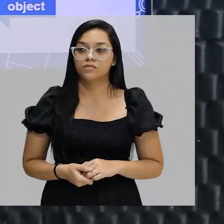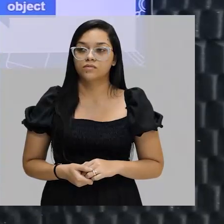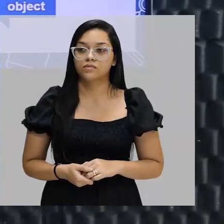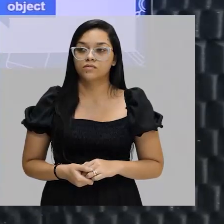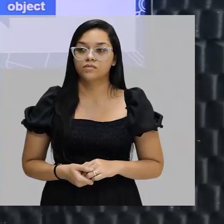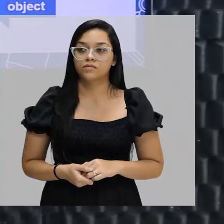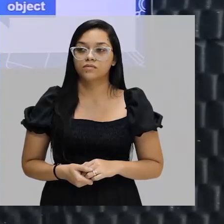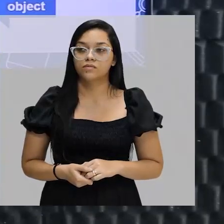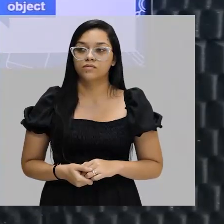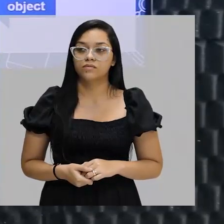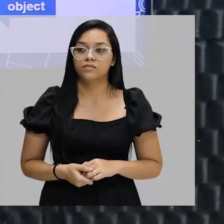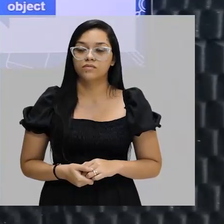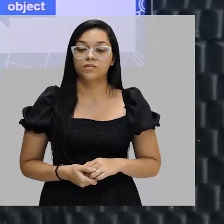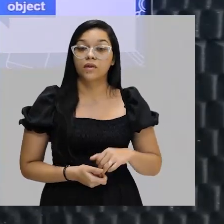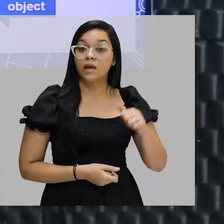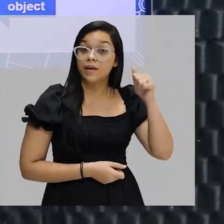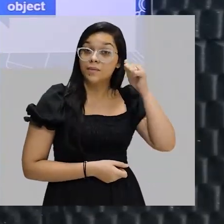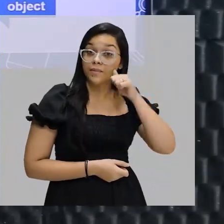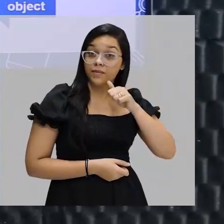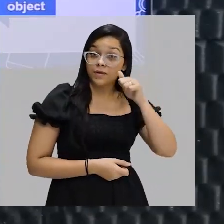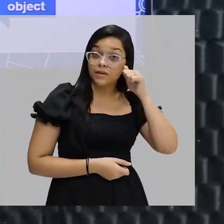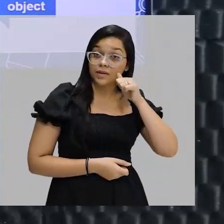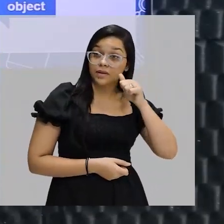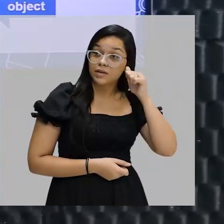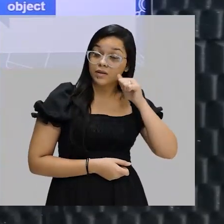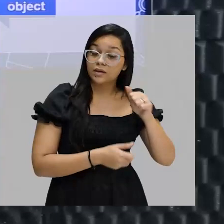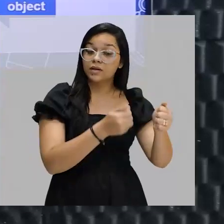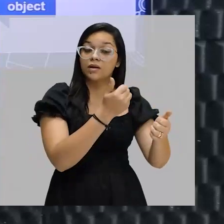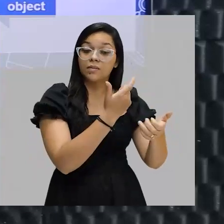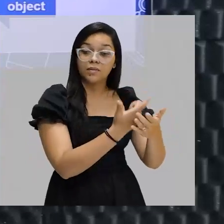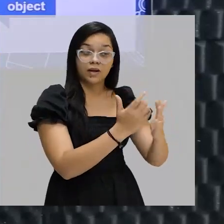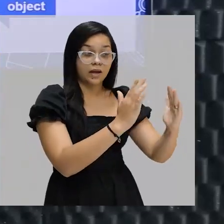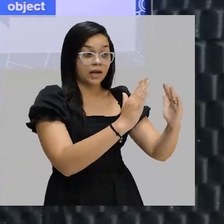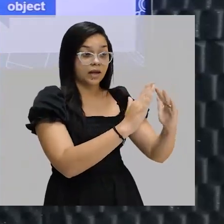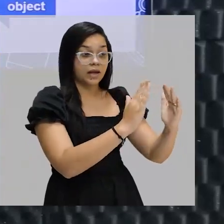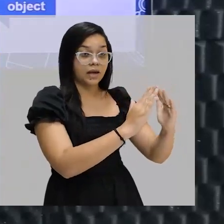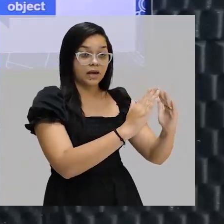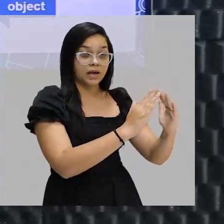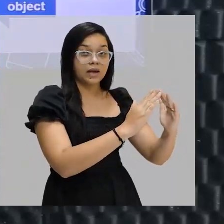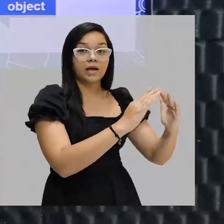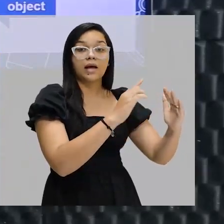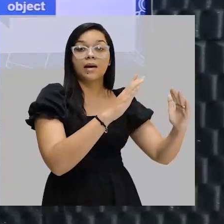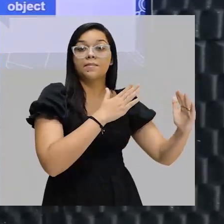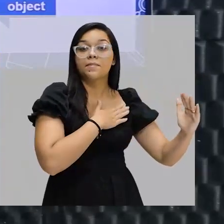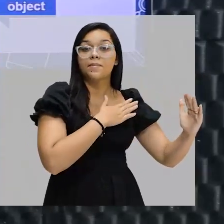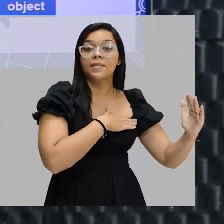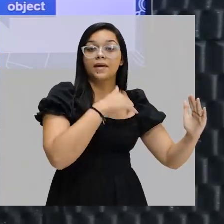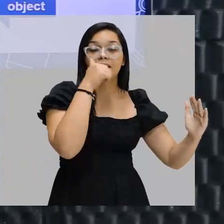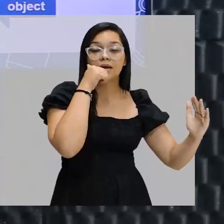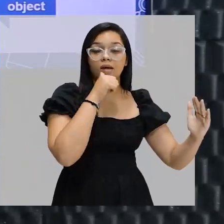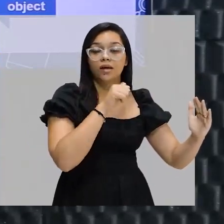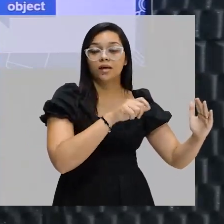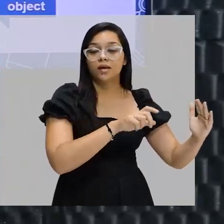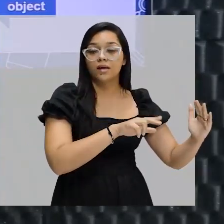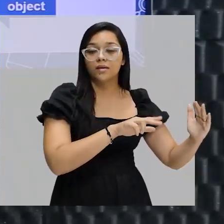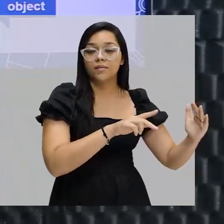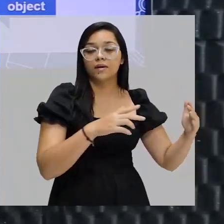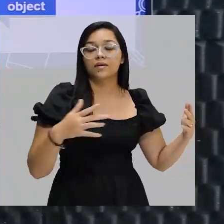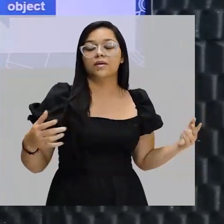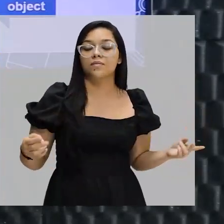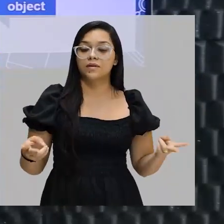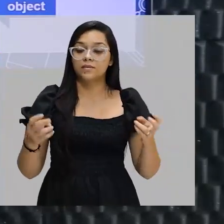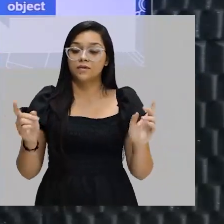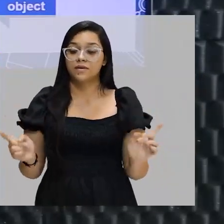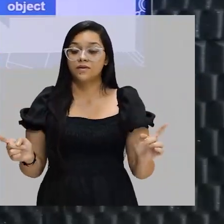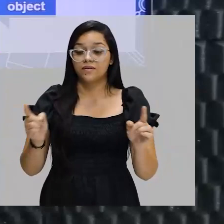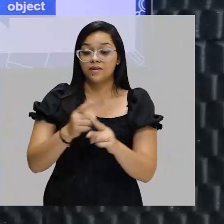my sister. A mulher que comprou a casa é minha irmã. Então, perceba que ao